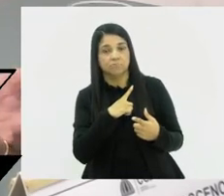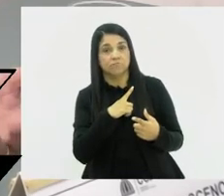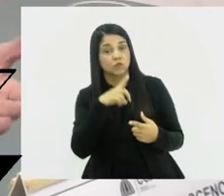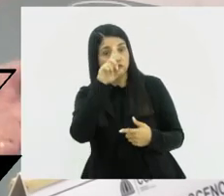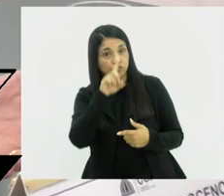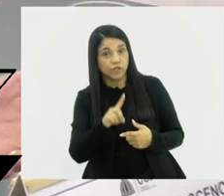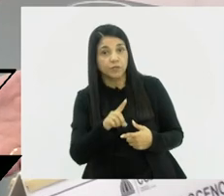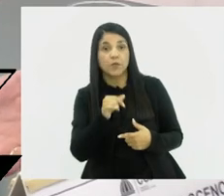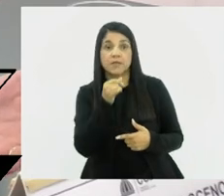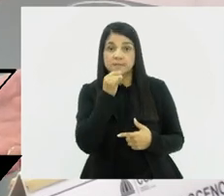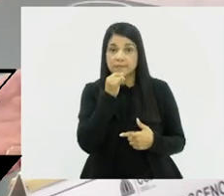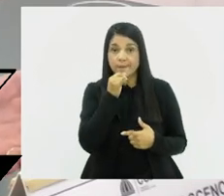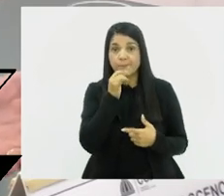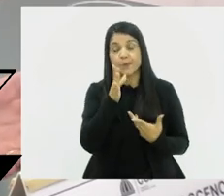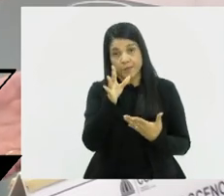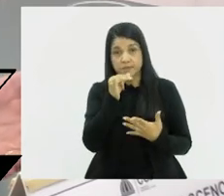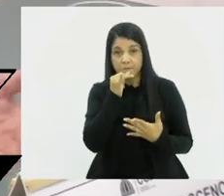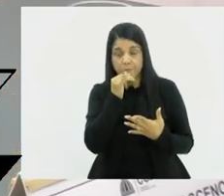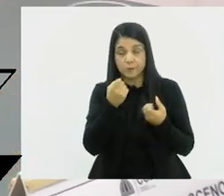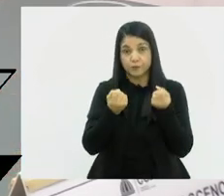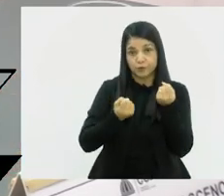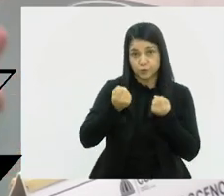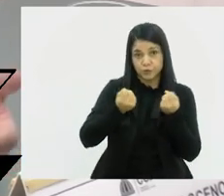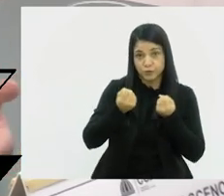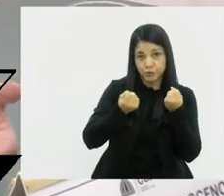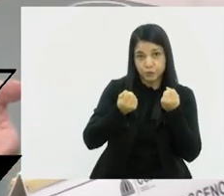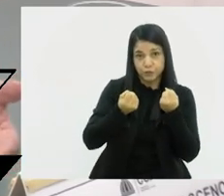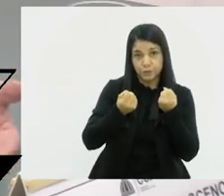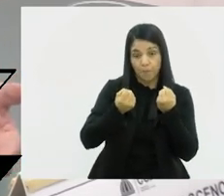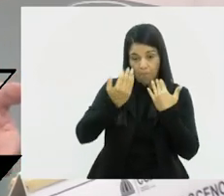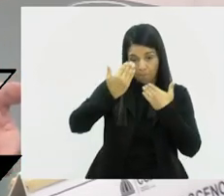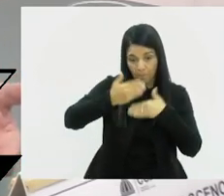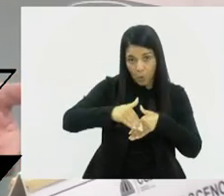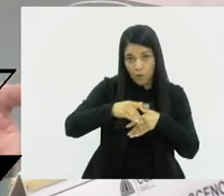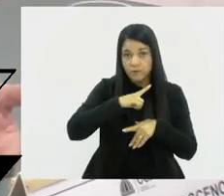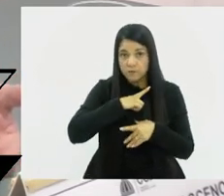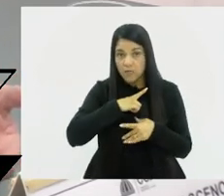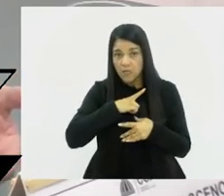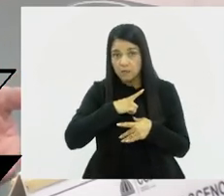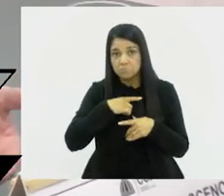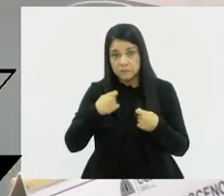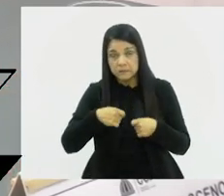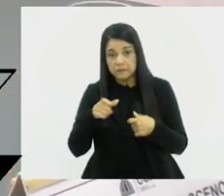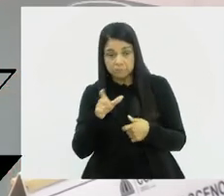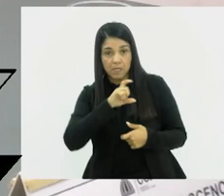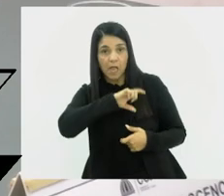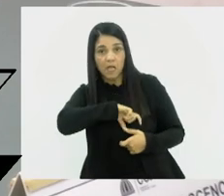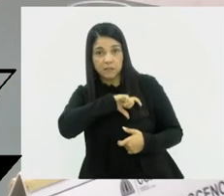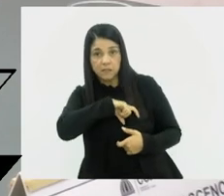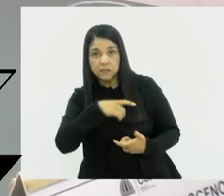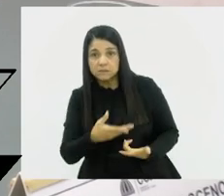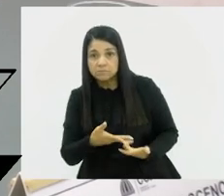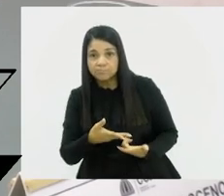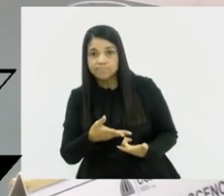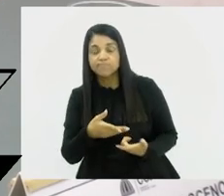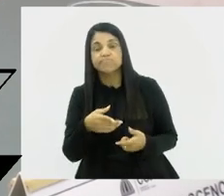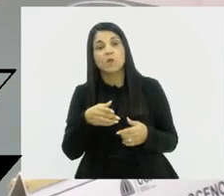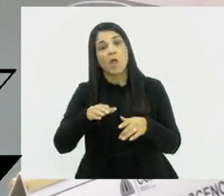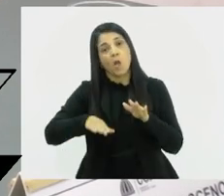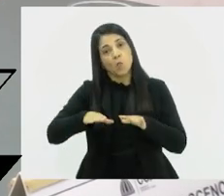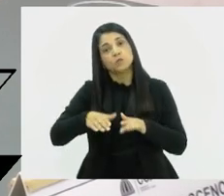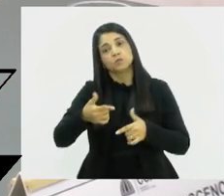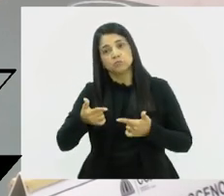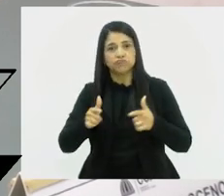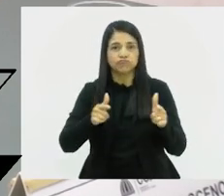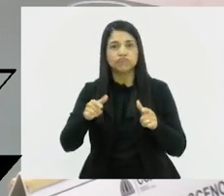como dirigir. Você não precisa fazer uma prova, você não precisa ser devidamente habilitado. Para algumas coisas, também eu acho que é necessário que